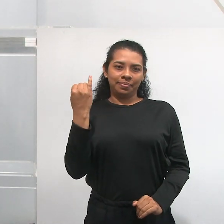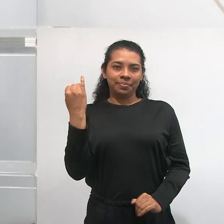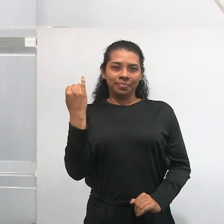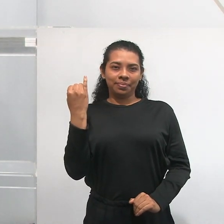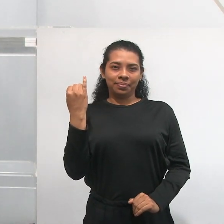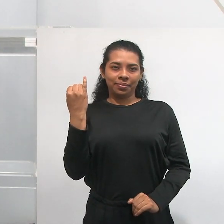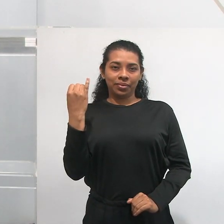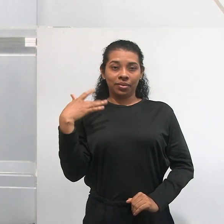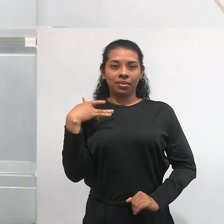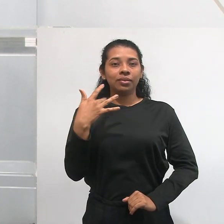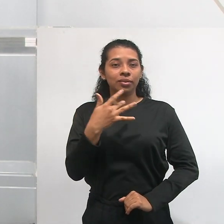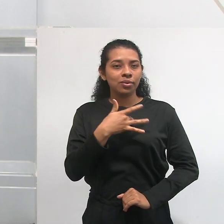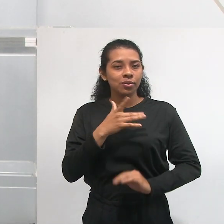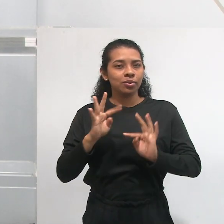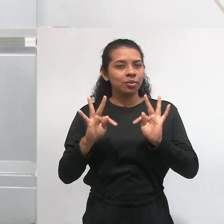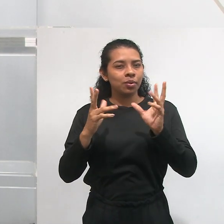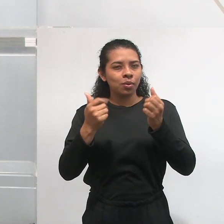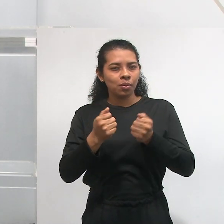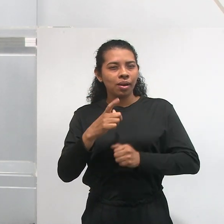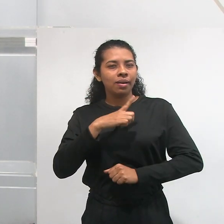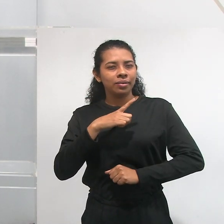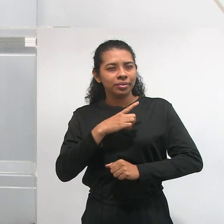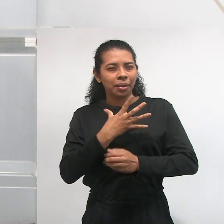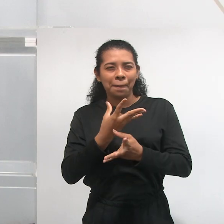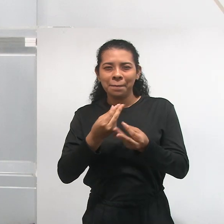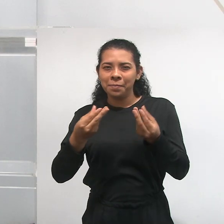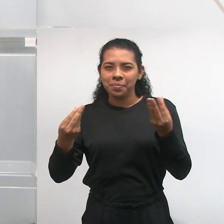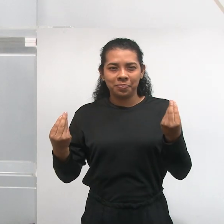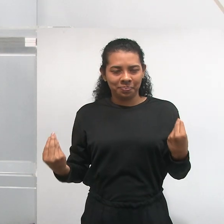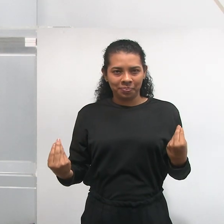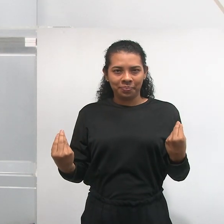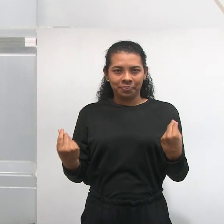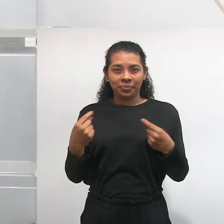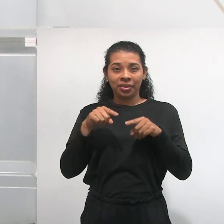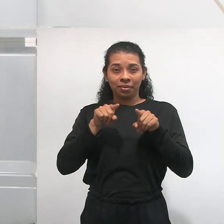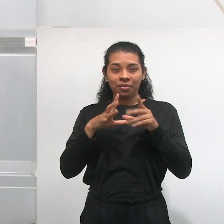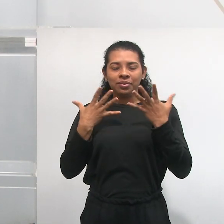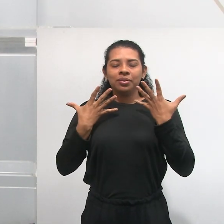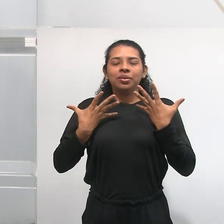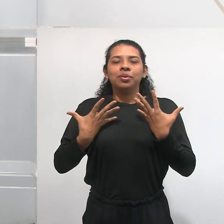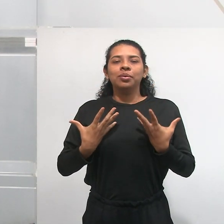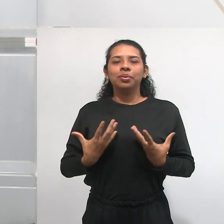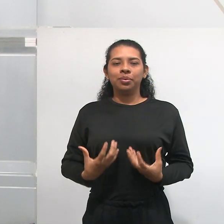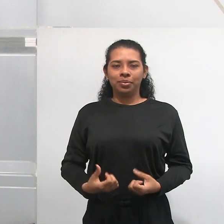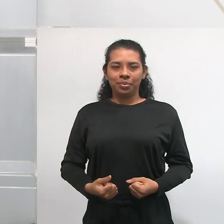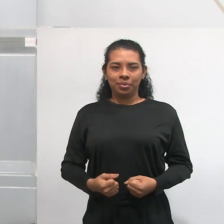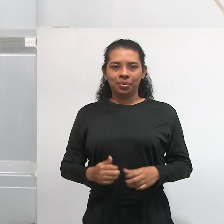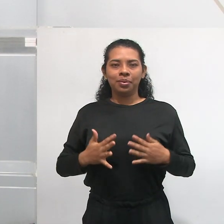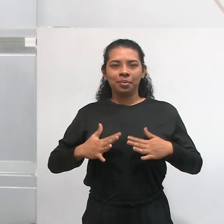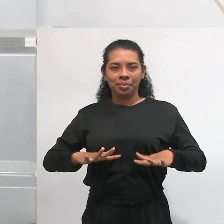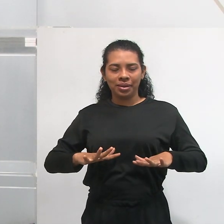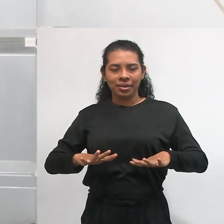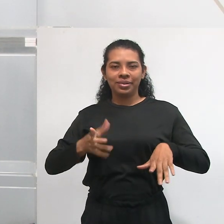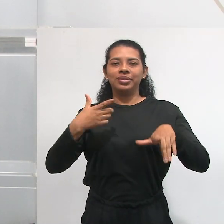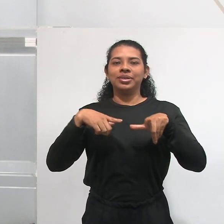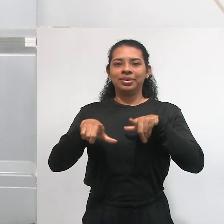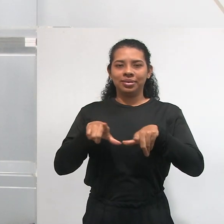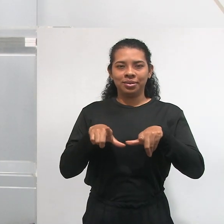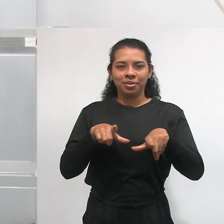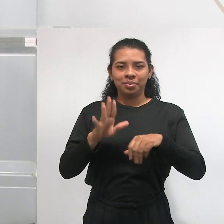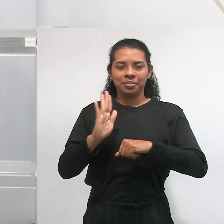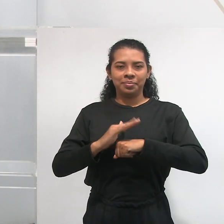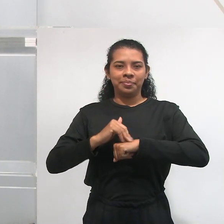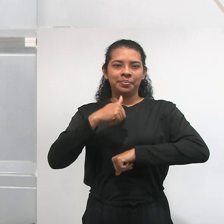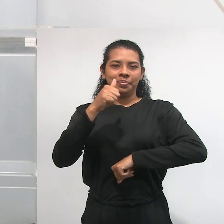saúde pública. Muita coisa. Consegue respirar um pouquinho para poder trabalhar melhor esses